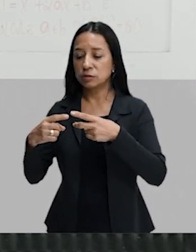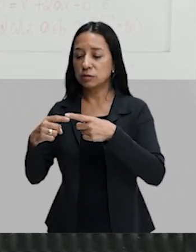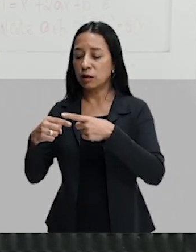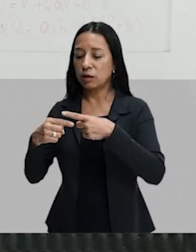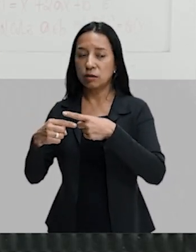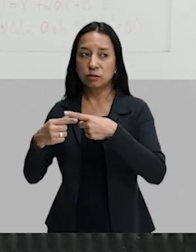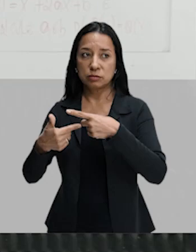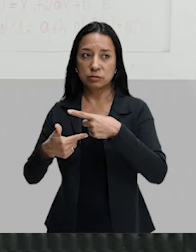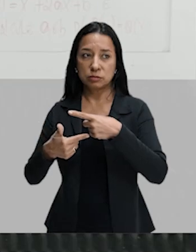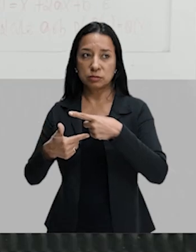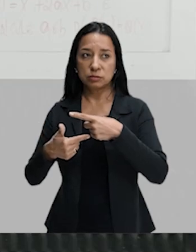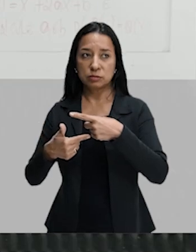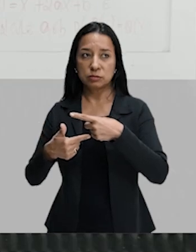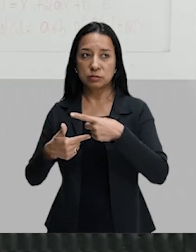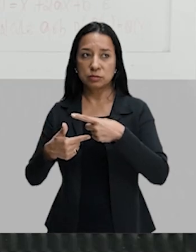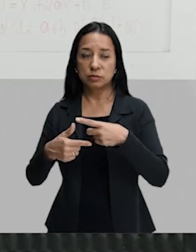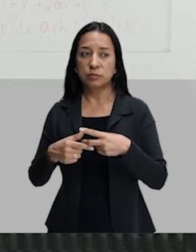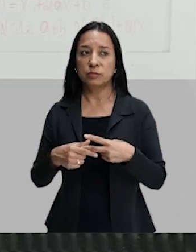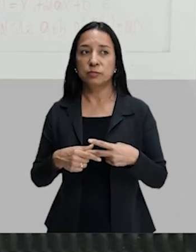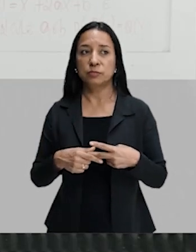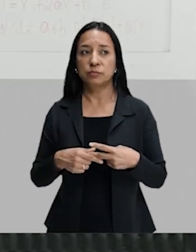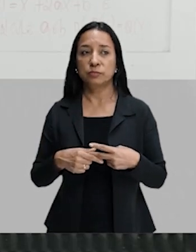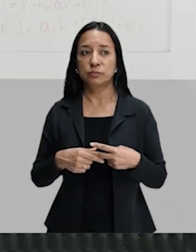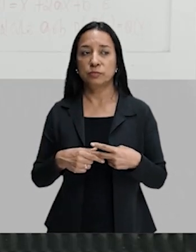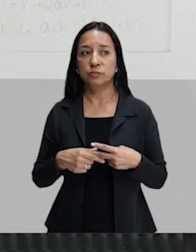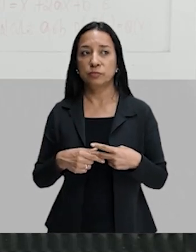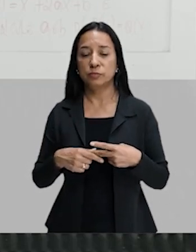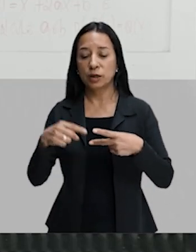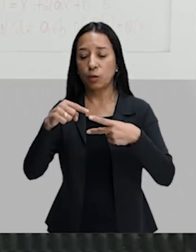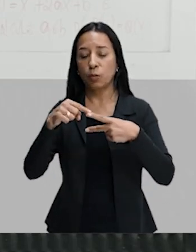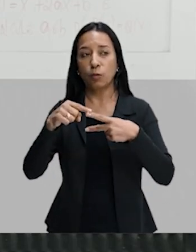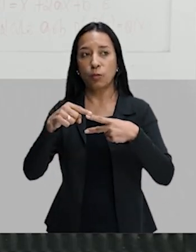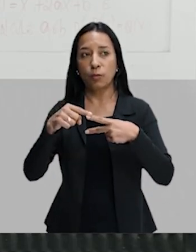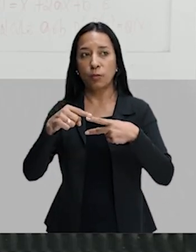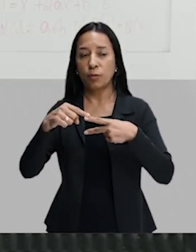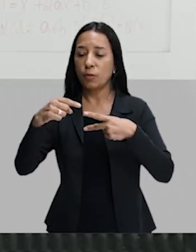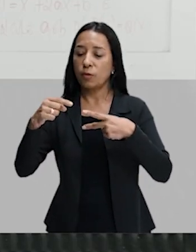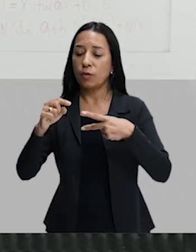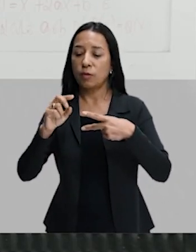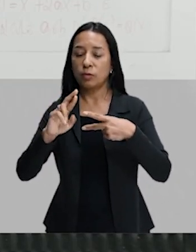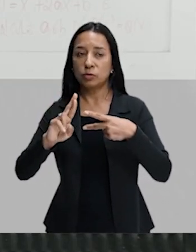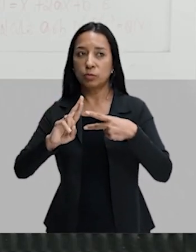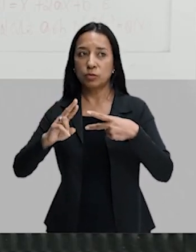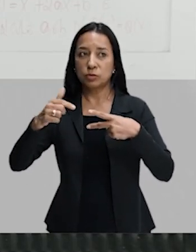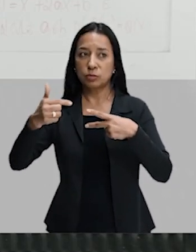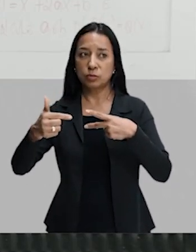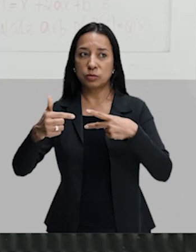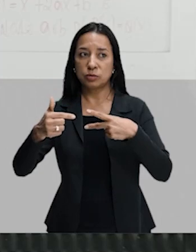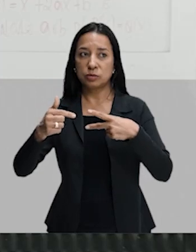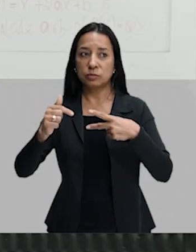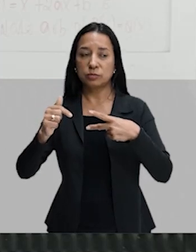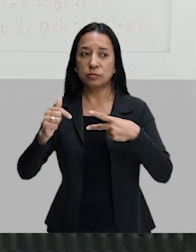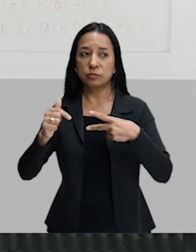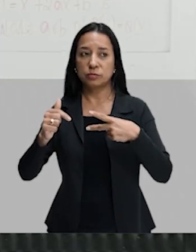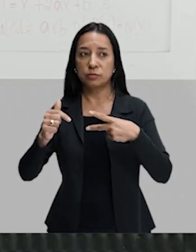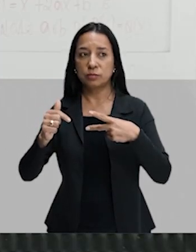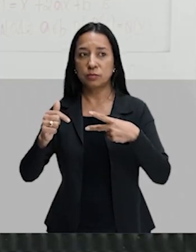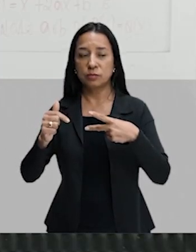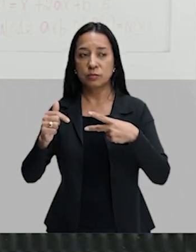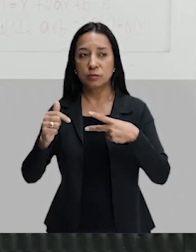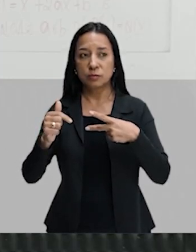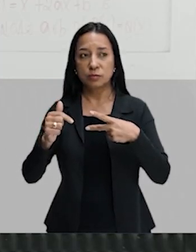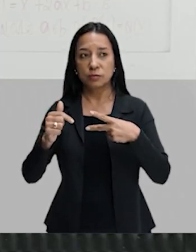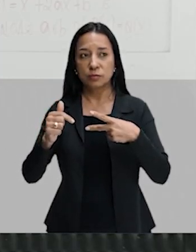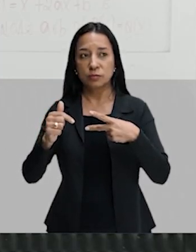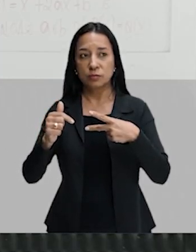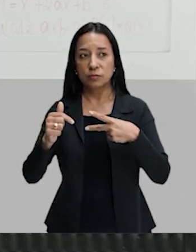Certo? 1 mais 3, 4. 4 dividido por 2 dá 2. 1 menos 3 dá menos 2, dividido por 2